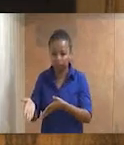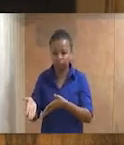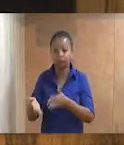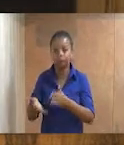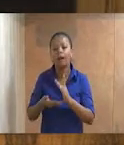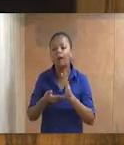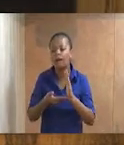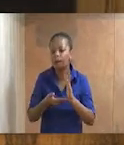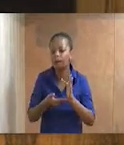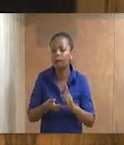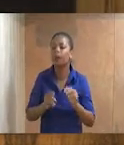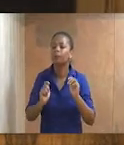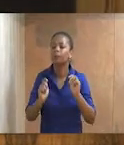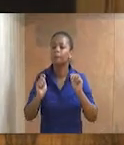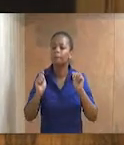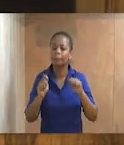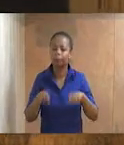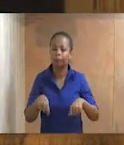para